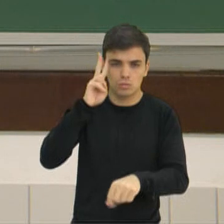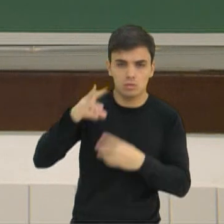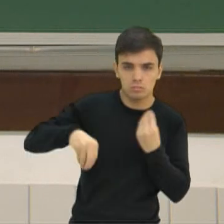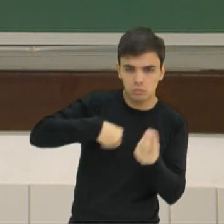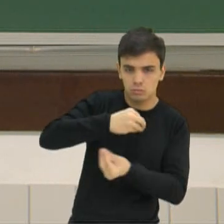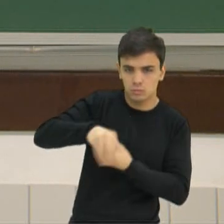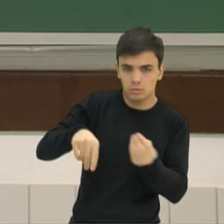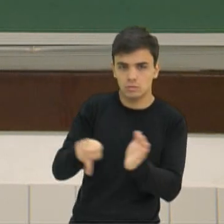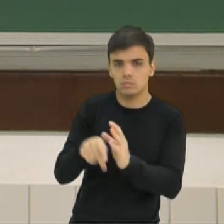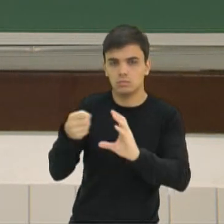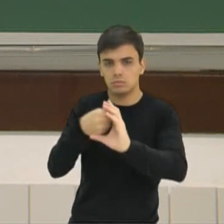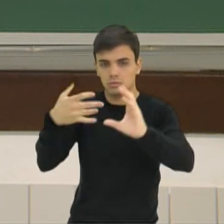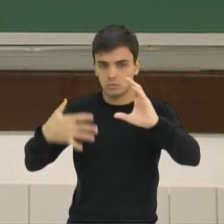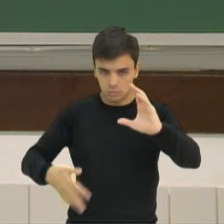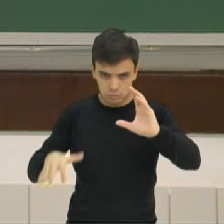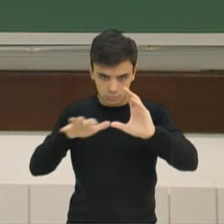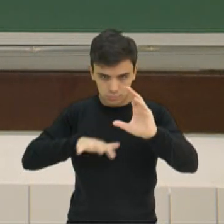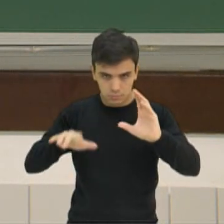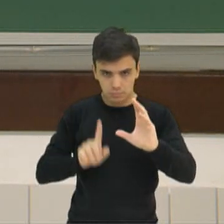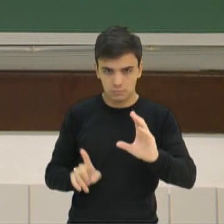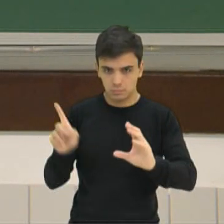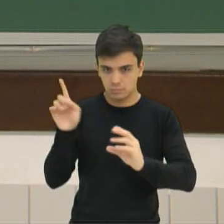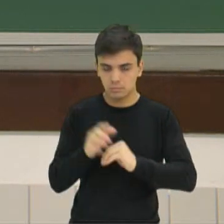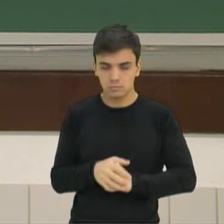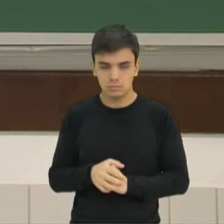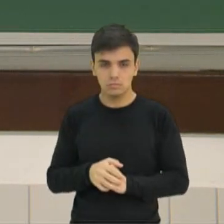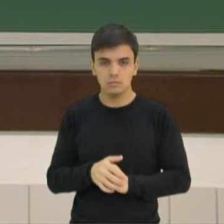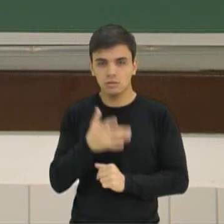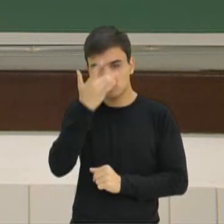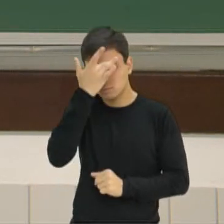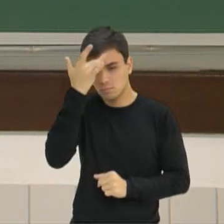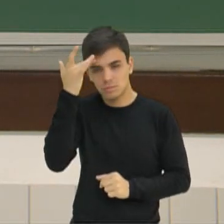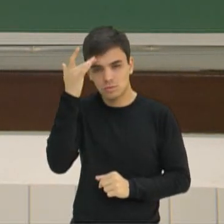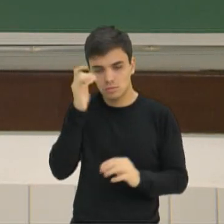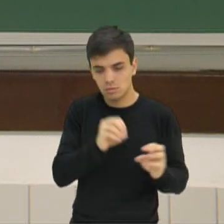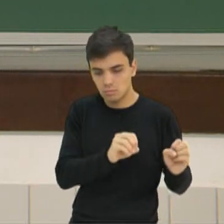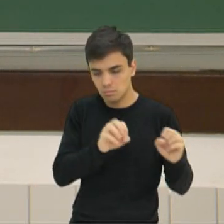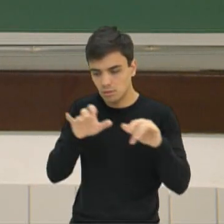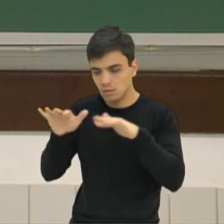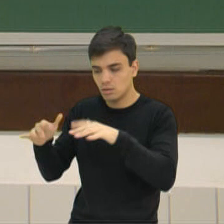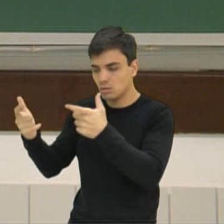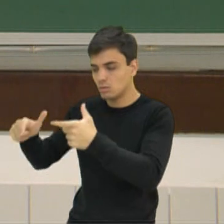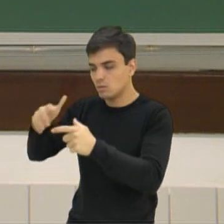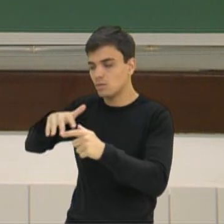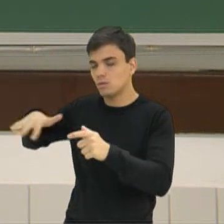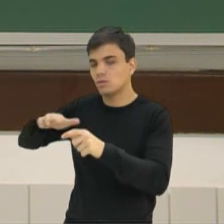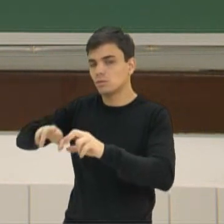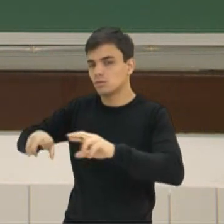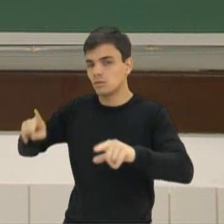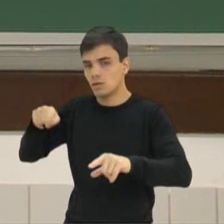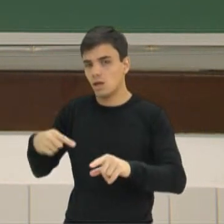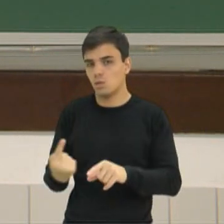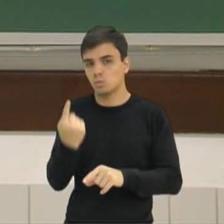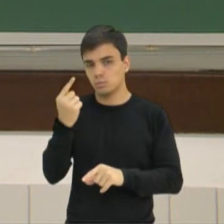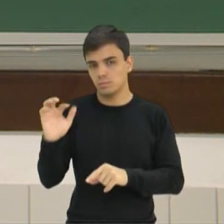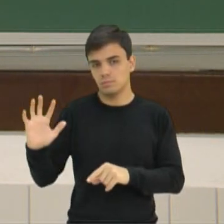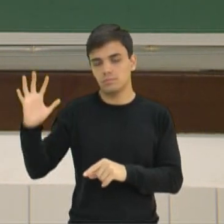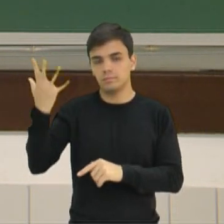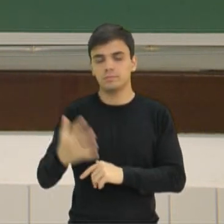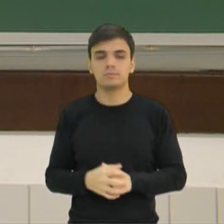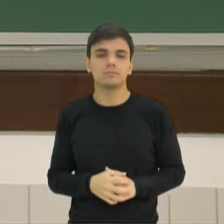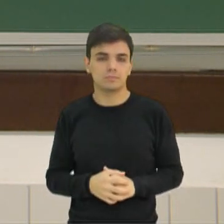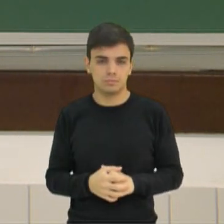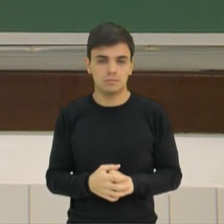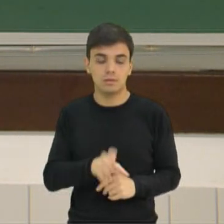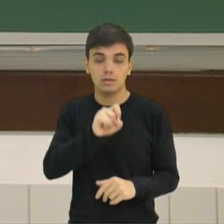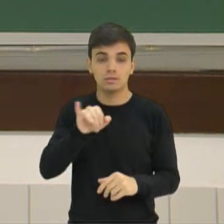essa característica natural da região. Né? As pessoas se deslocando para outras áreas, por exemplo, é um fator. E aí, se já tem